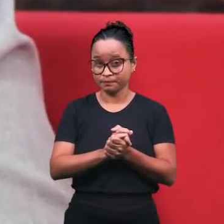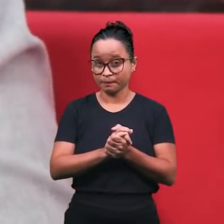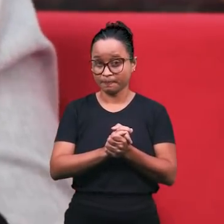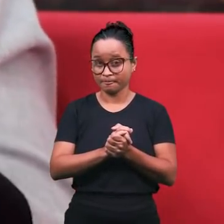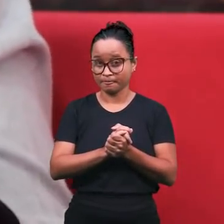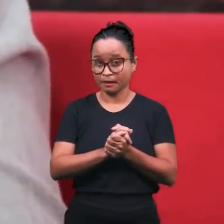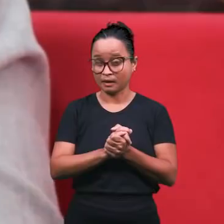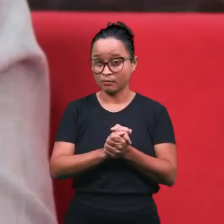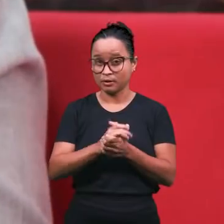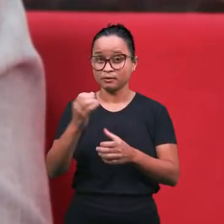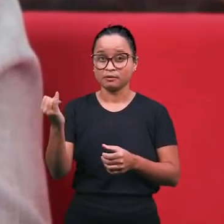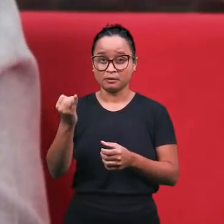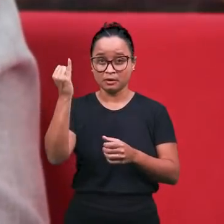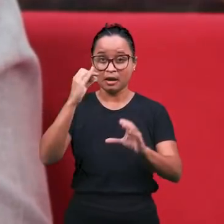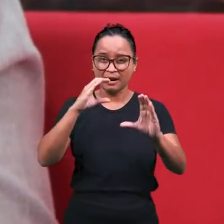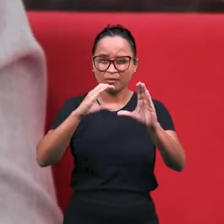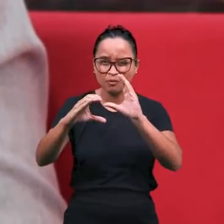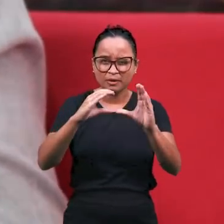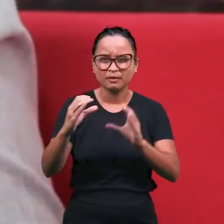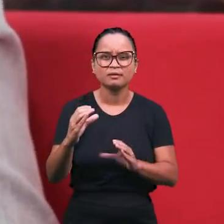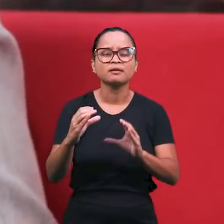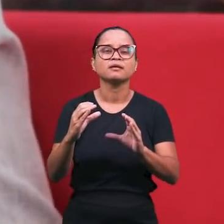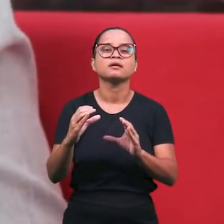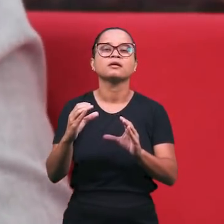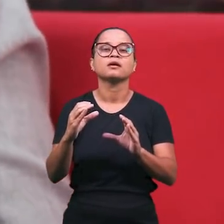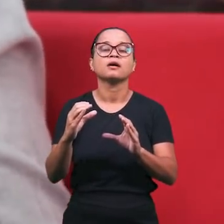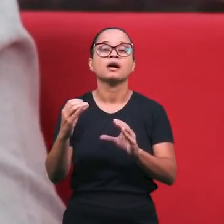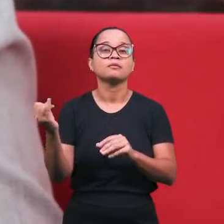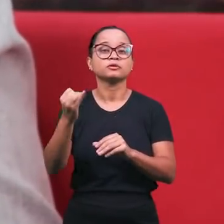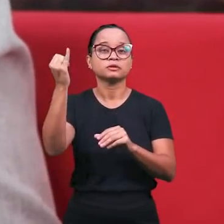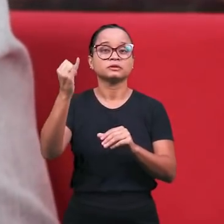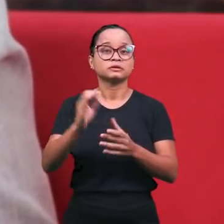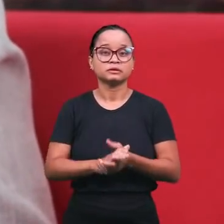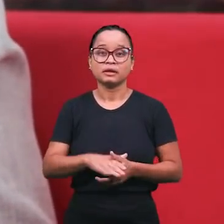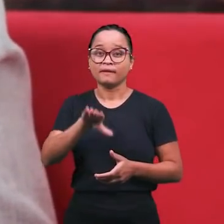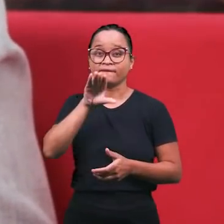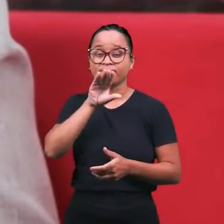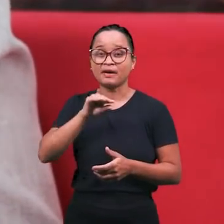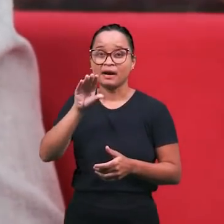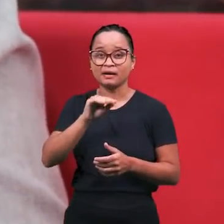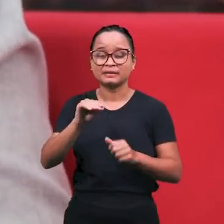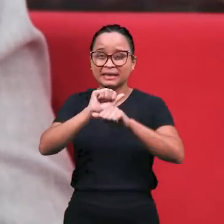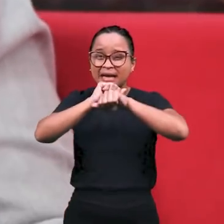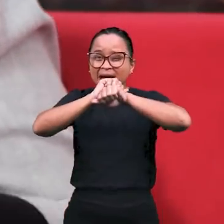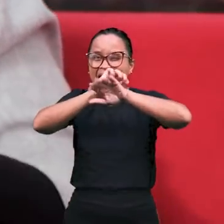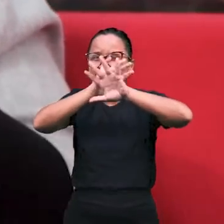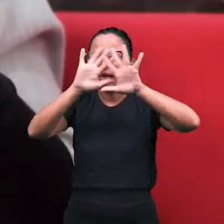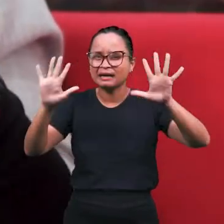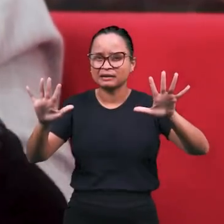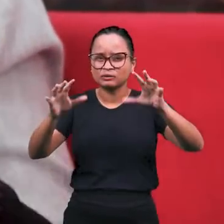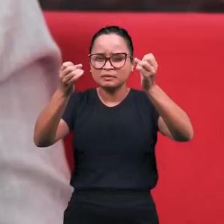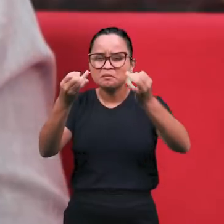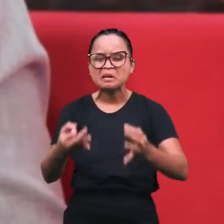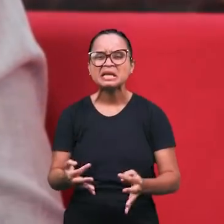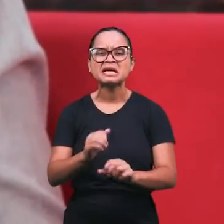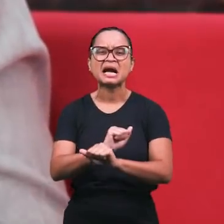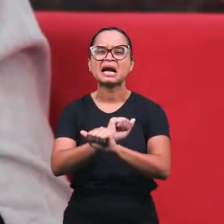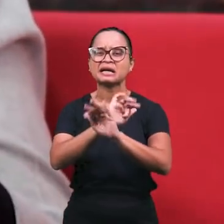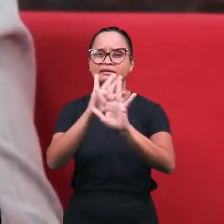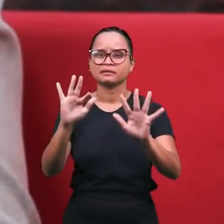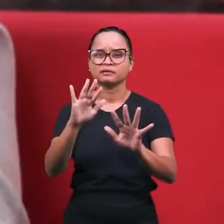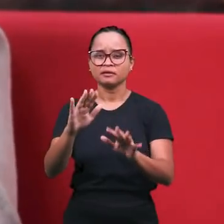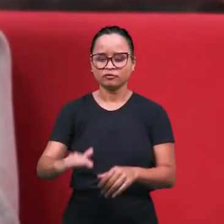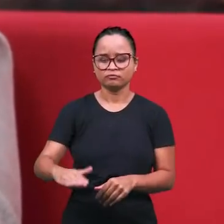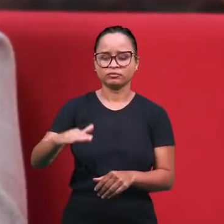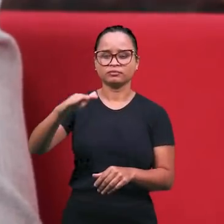seu bebê. A comunicação é tudo. A fala, a transparência na sua fala, né? Então você vê, se desde pequeno você